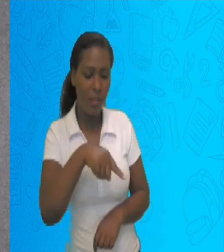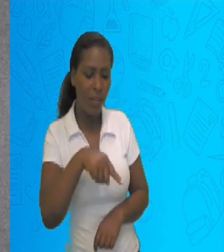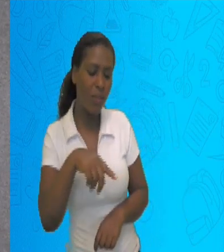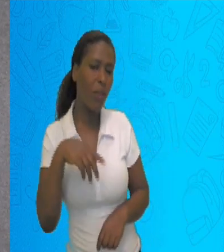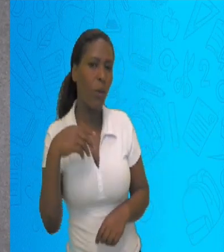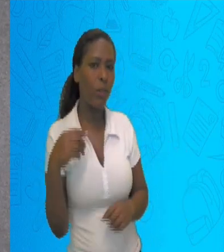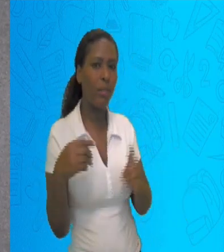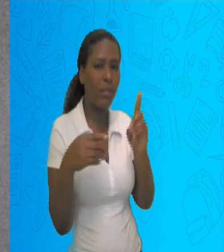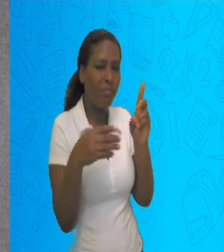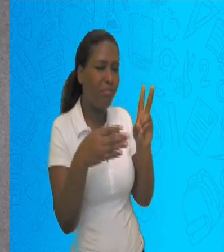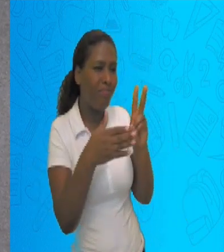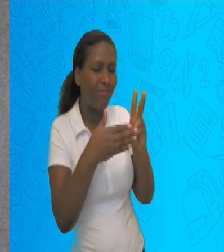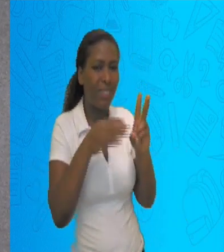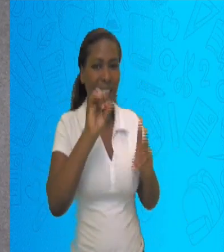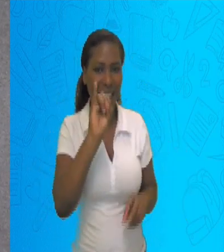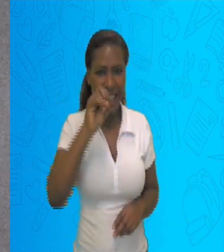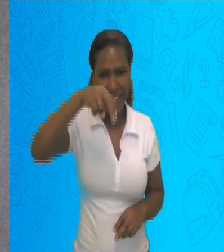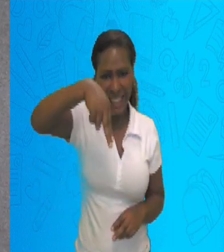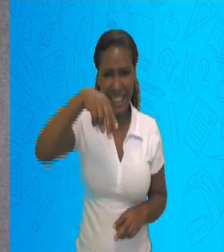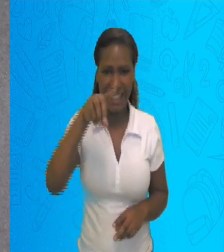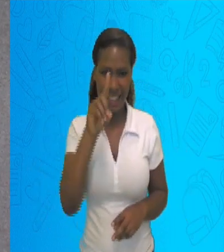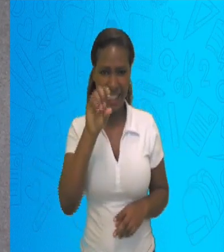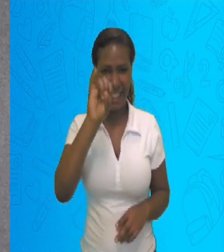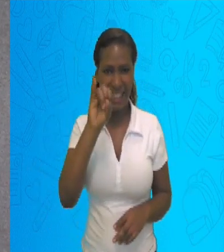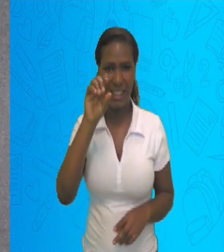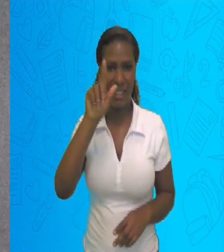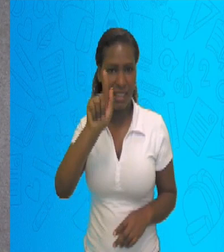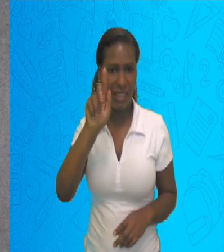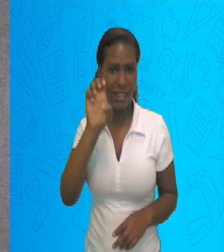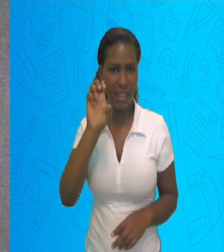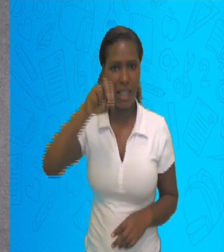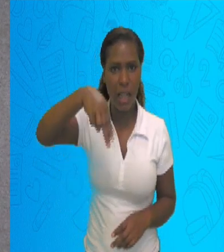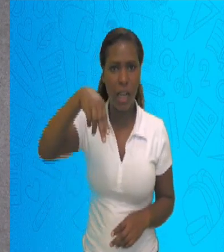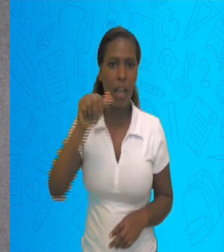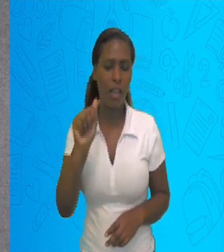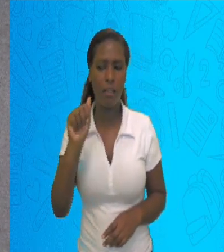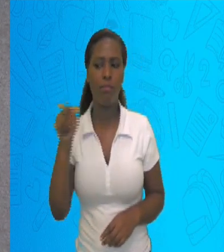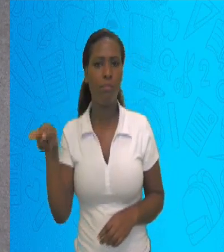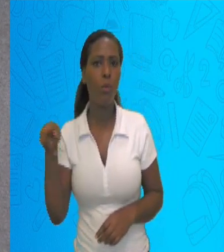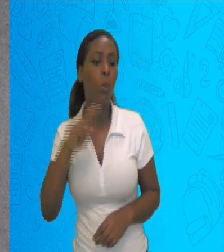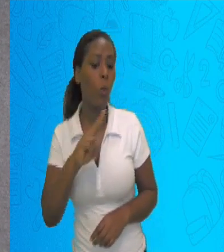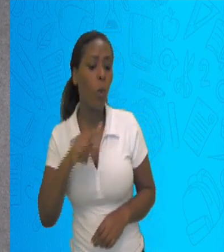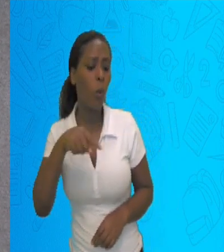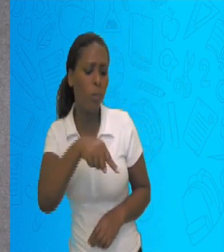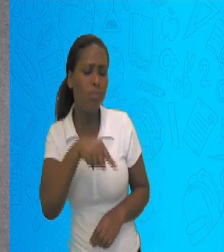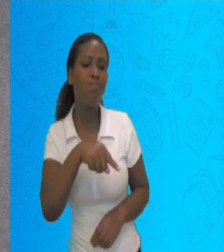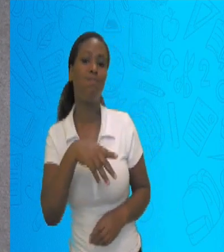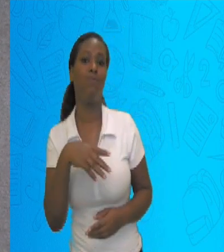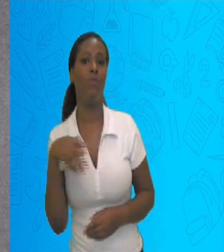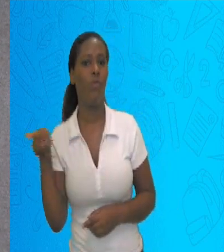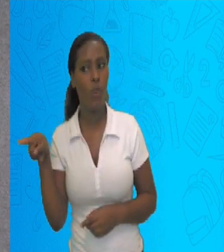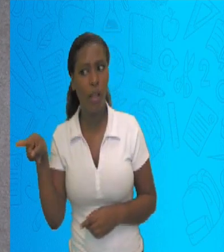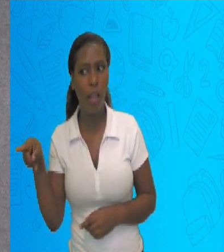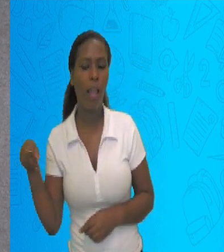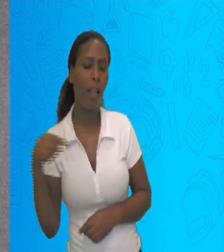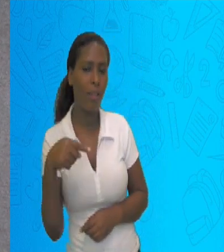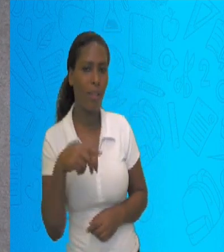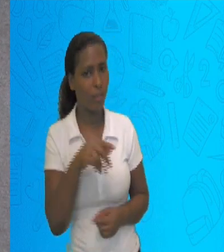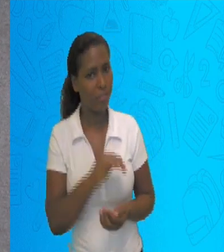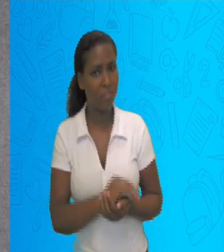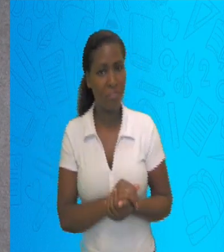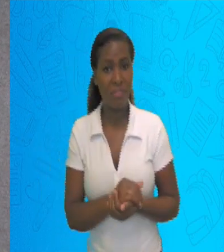nome generalizante criou um certo entendimento que os povos indígenas eram todos